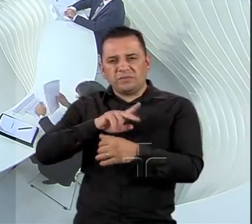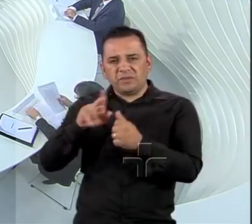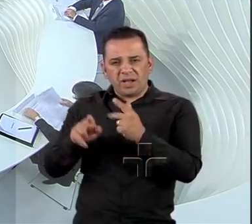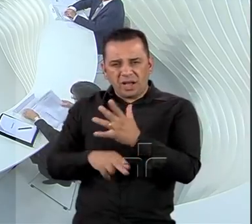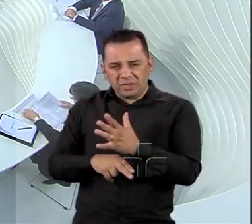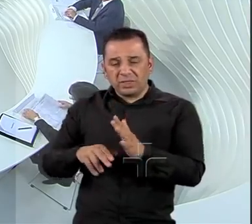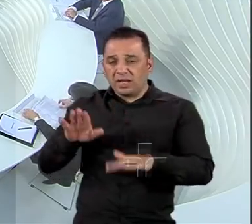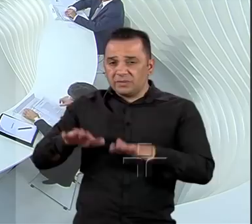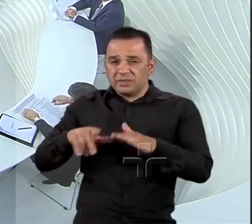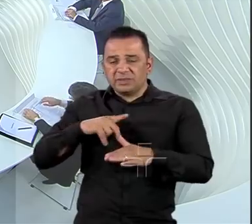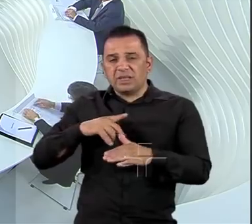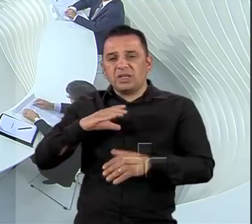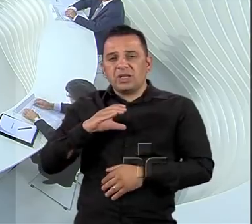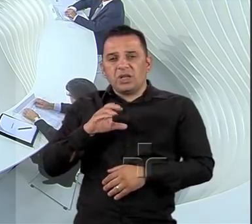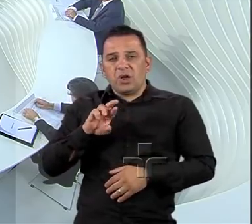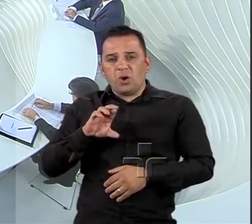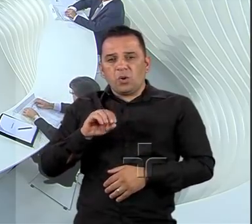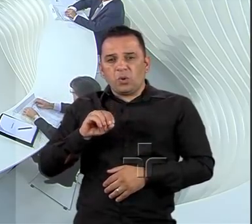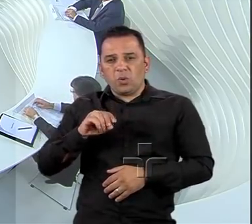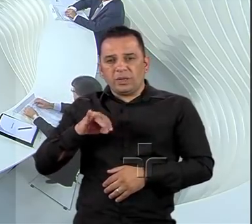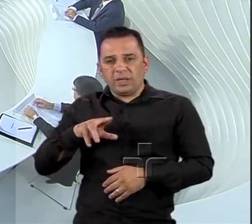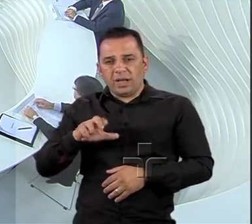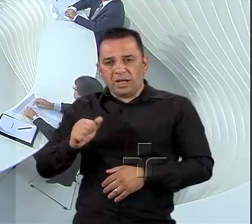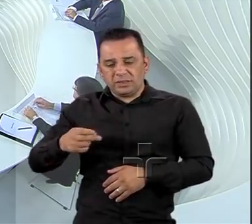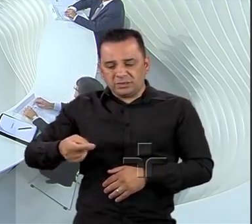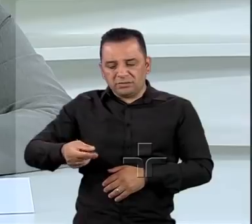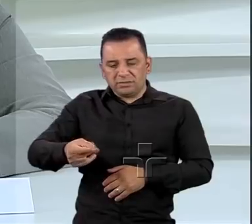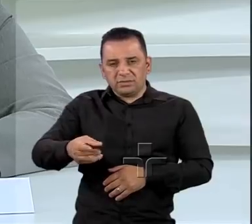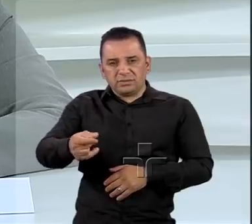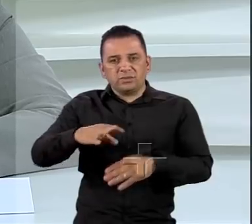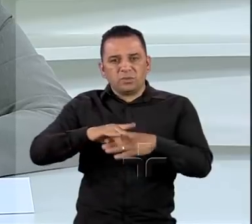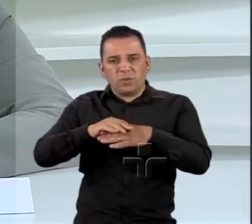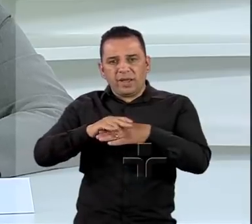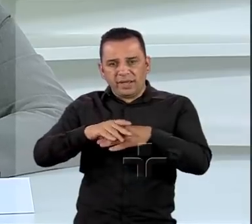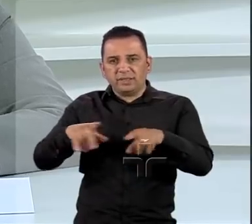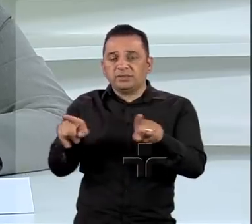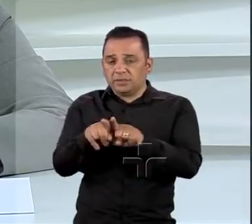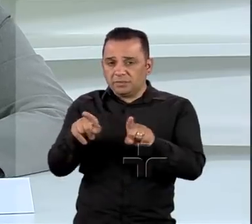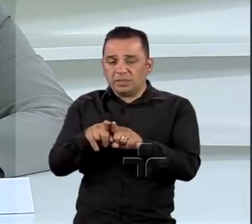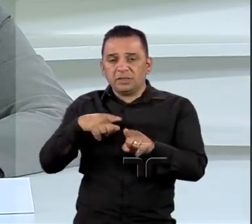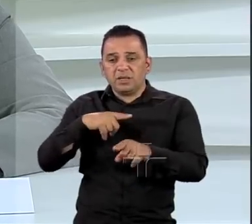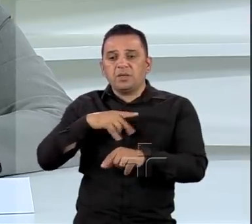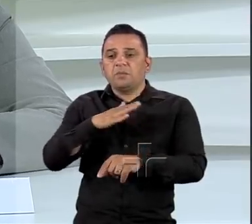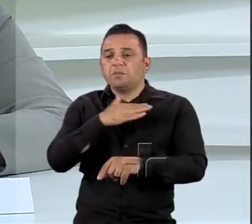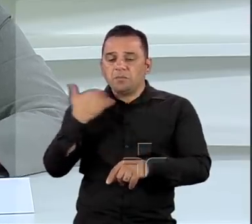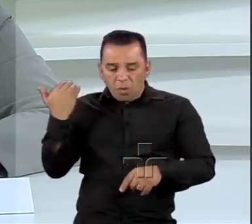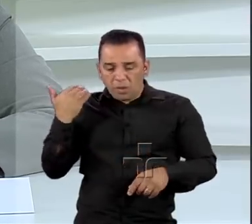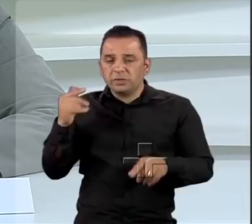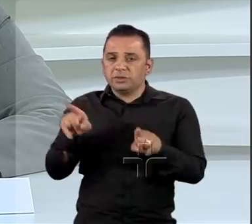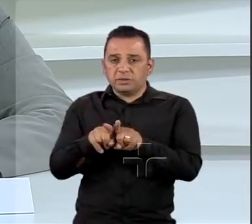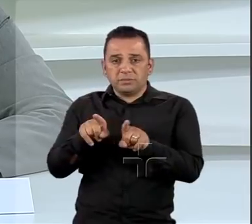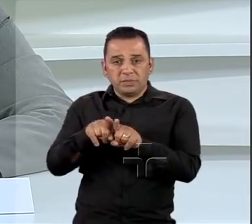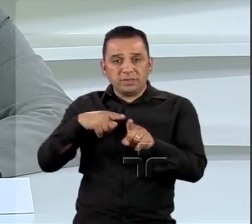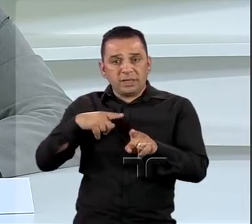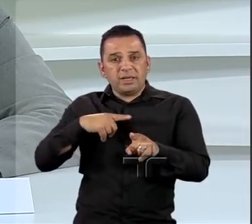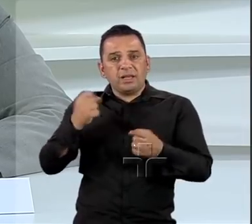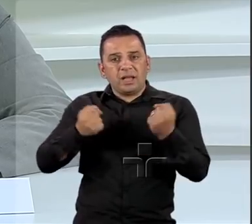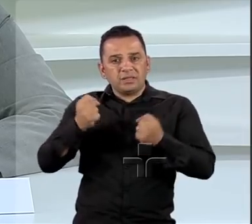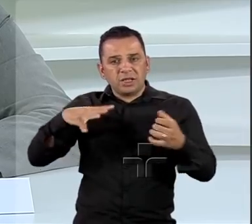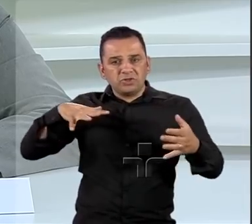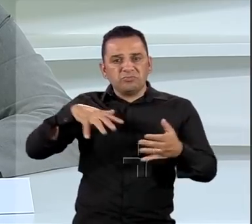de doenças crônicas, nós temos as mortes e as lesões por violência, por causa externa, acidentes de